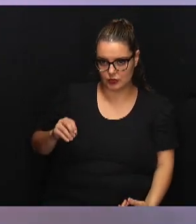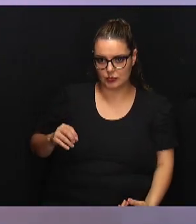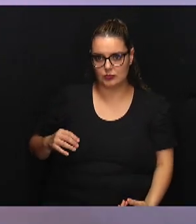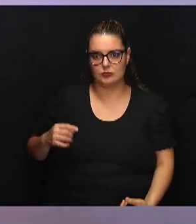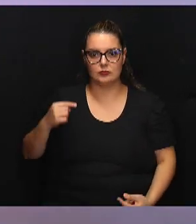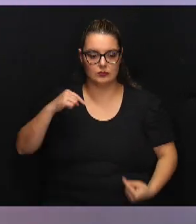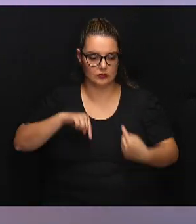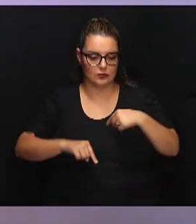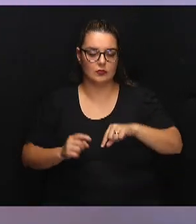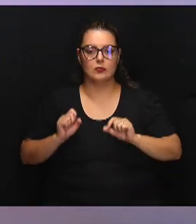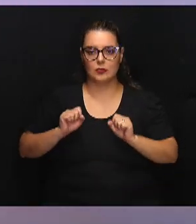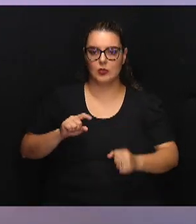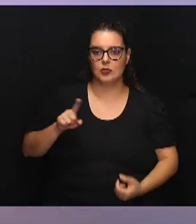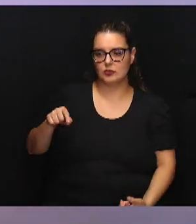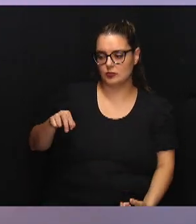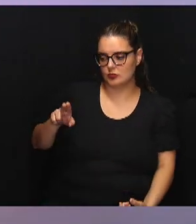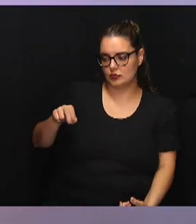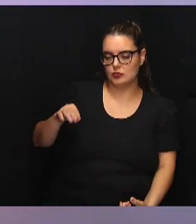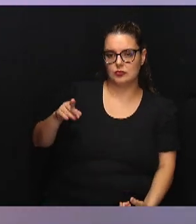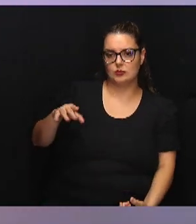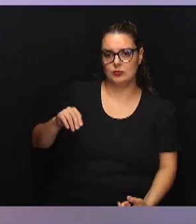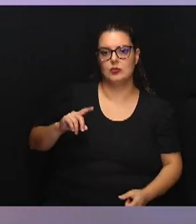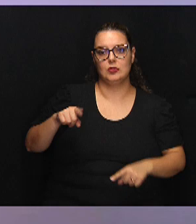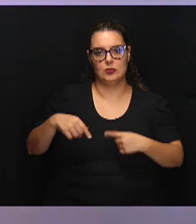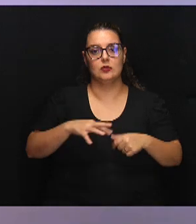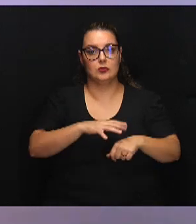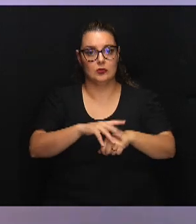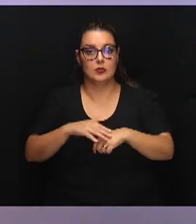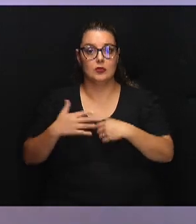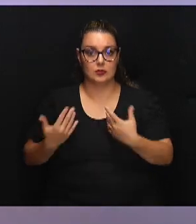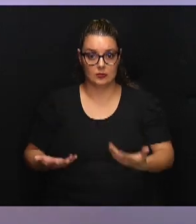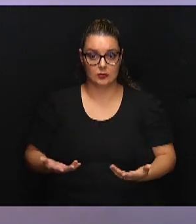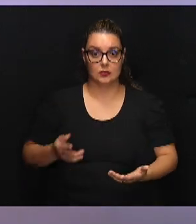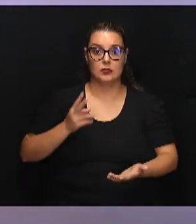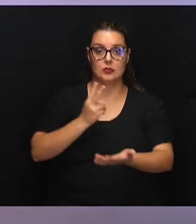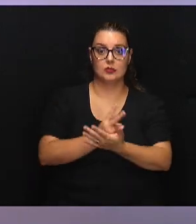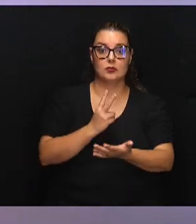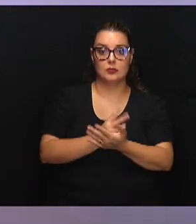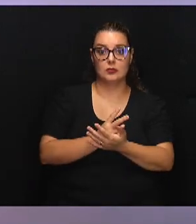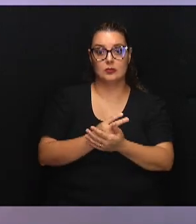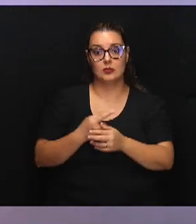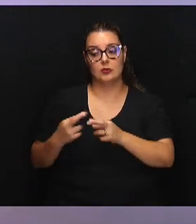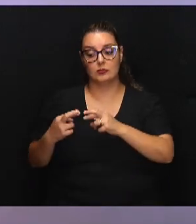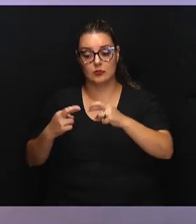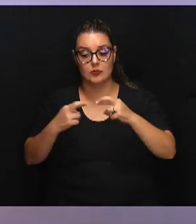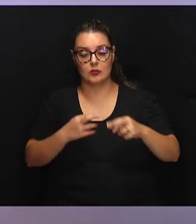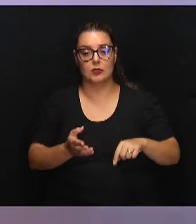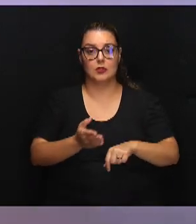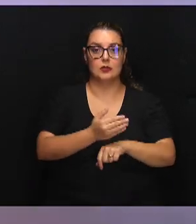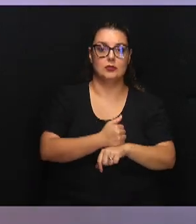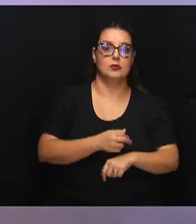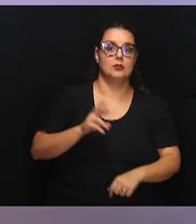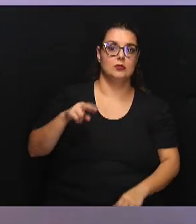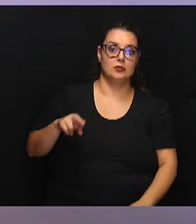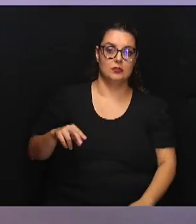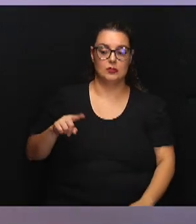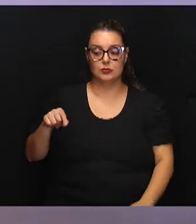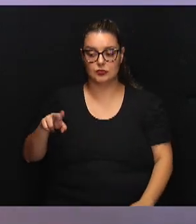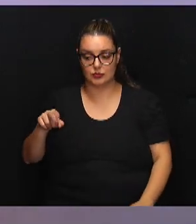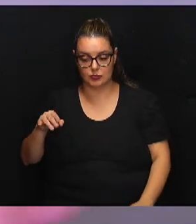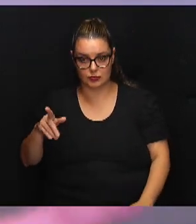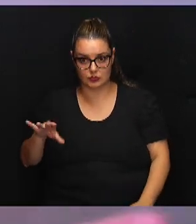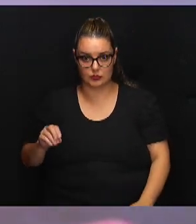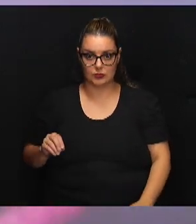ter o zumbido, e várias outras doenças. Então, eu sempre tenho que investigar a causa desse zumbido,